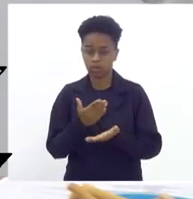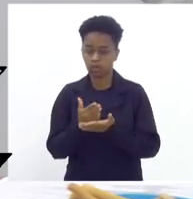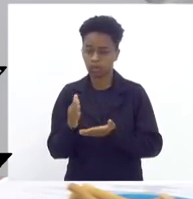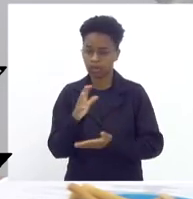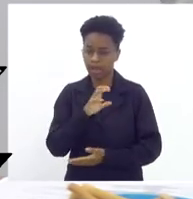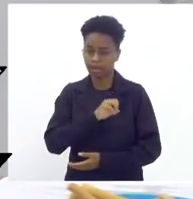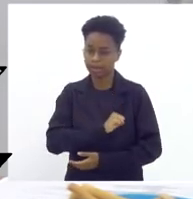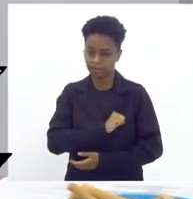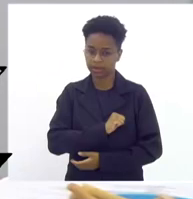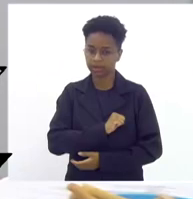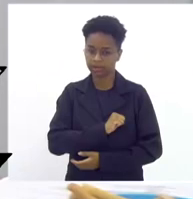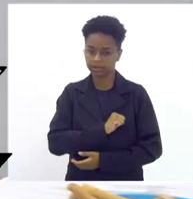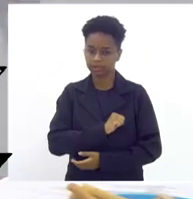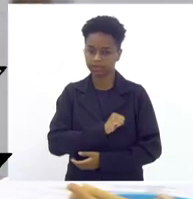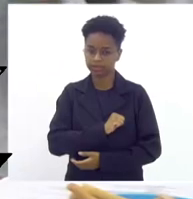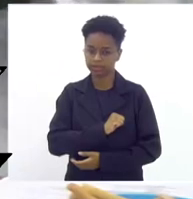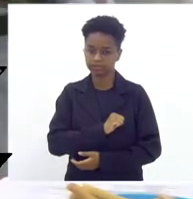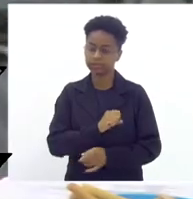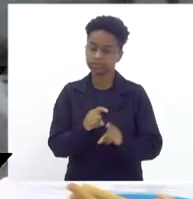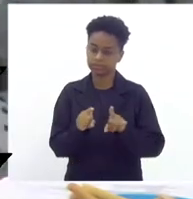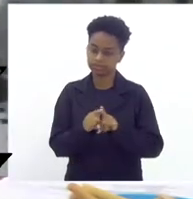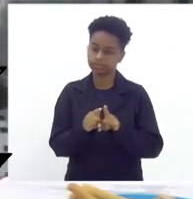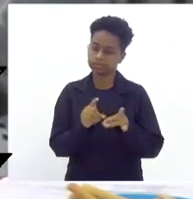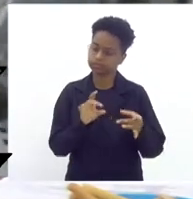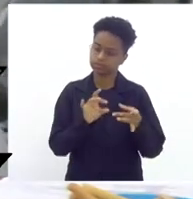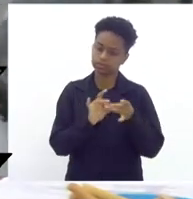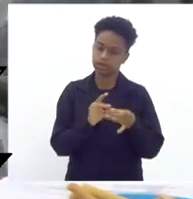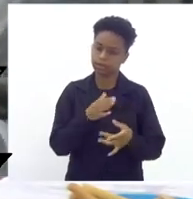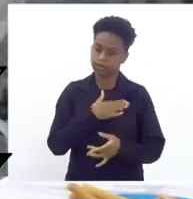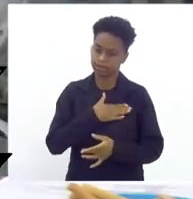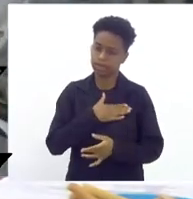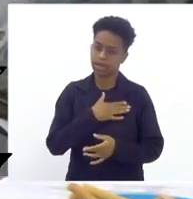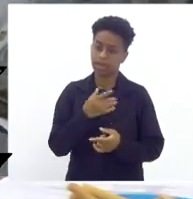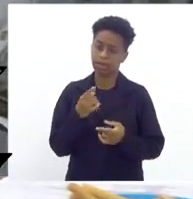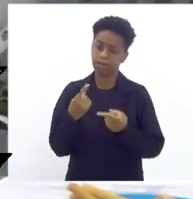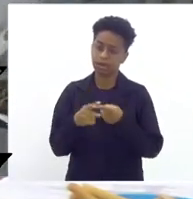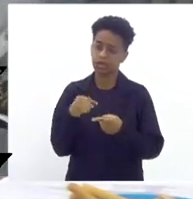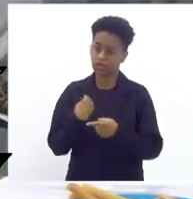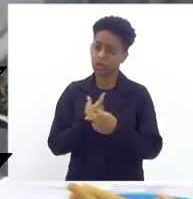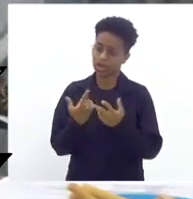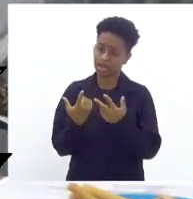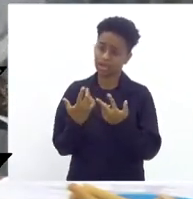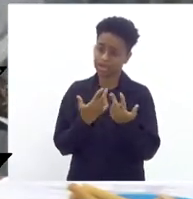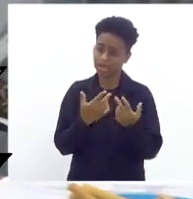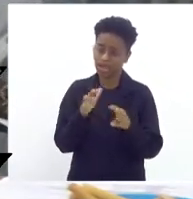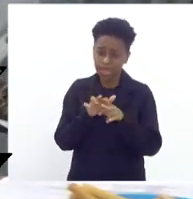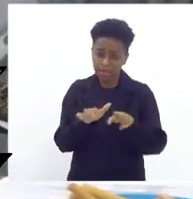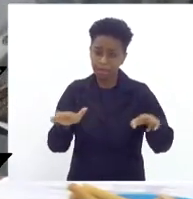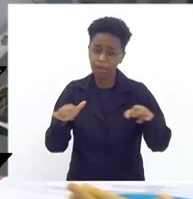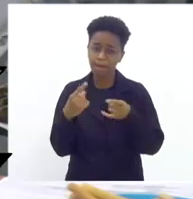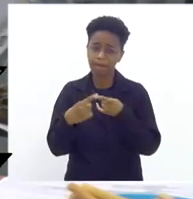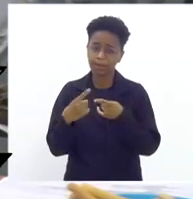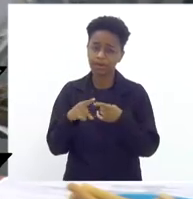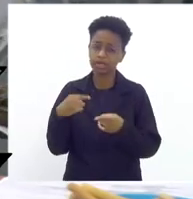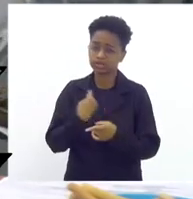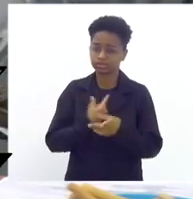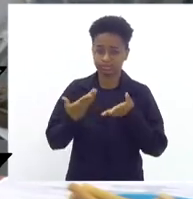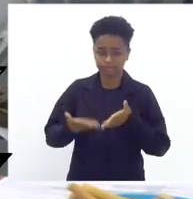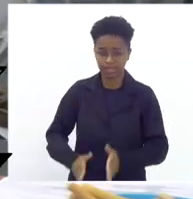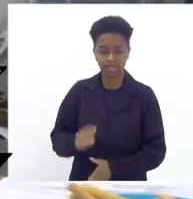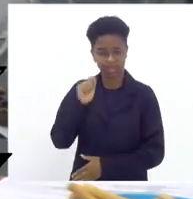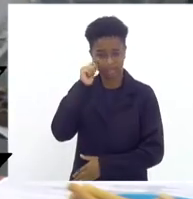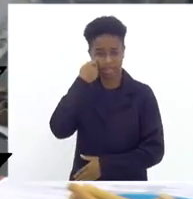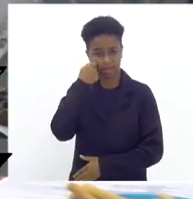amar passou a ser minha né a gente já é irmão por ter nascer do por nós ter nascido negros